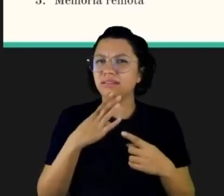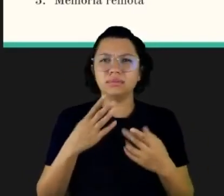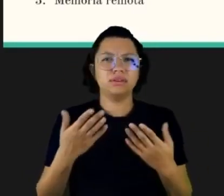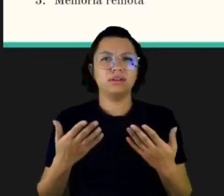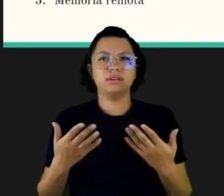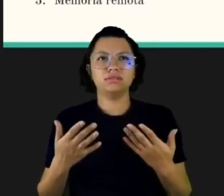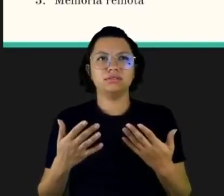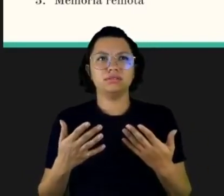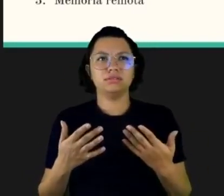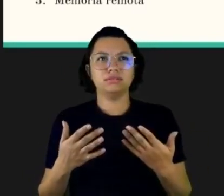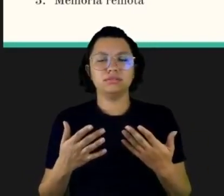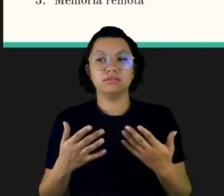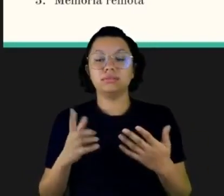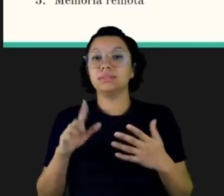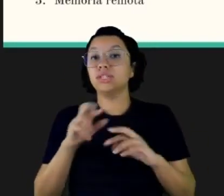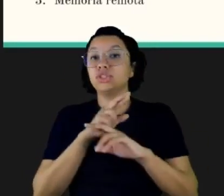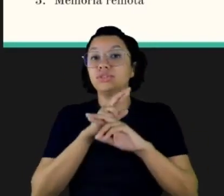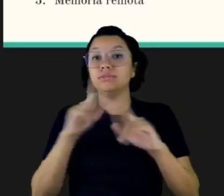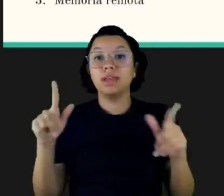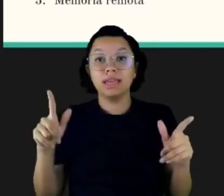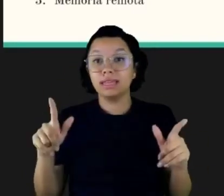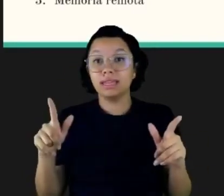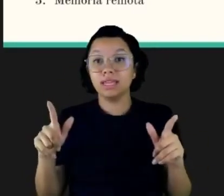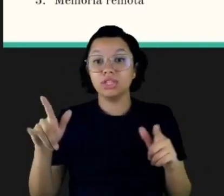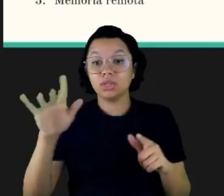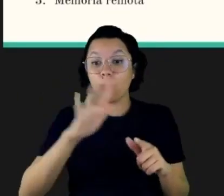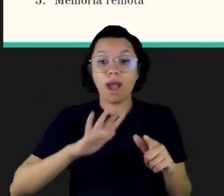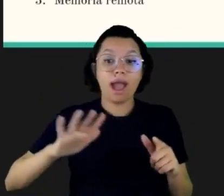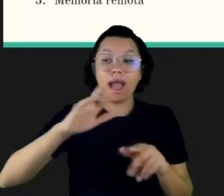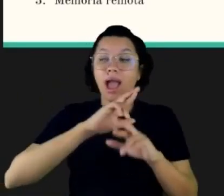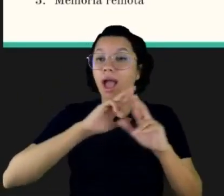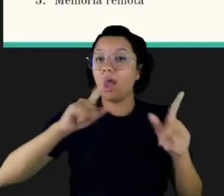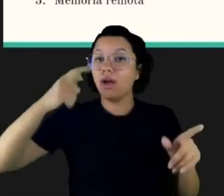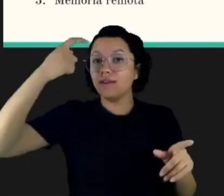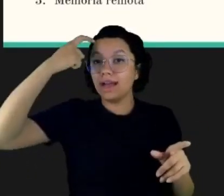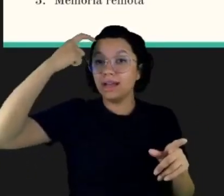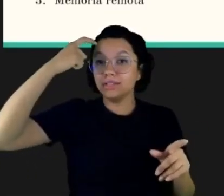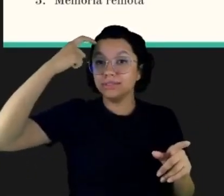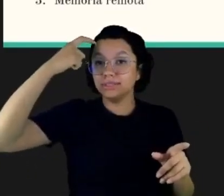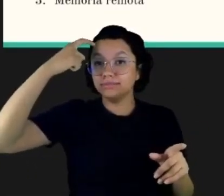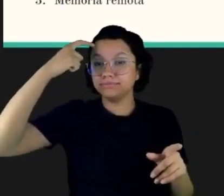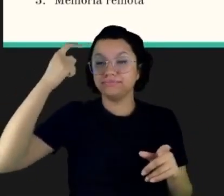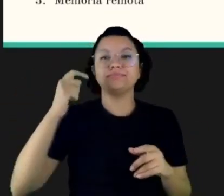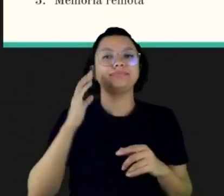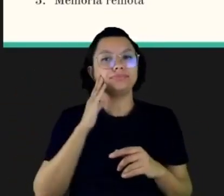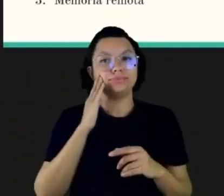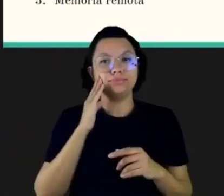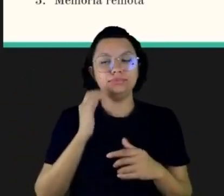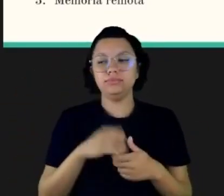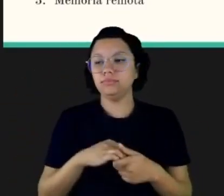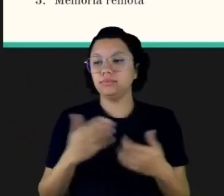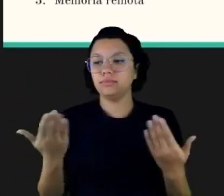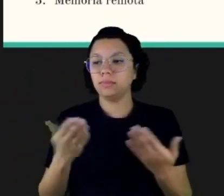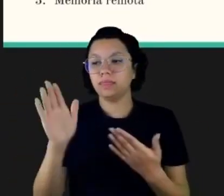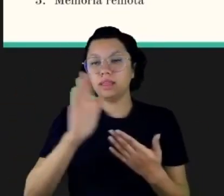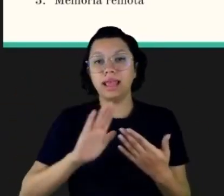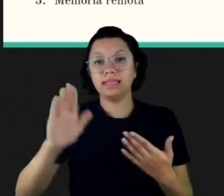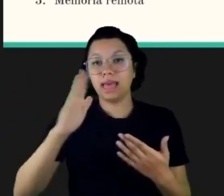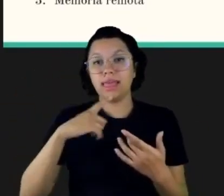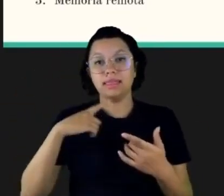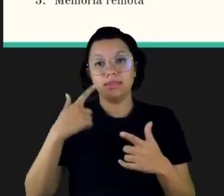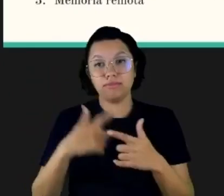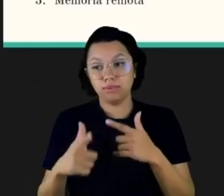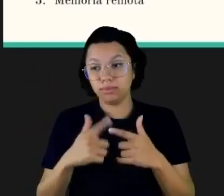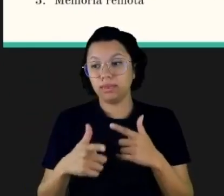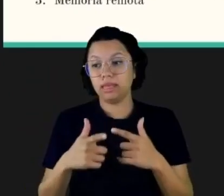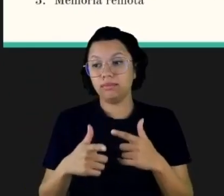memórias diferentes, são áreas diferentes aqui dentro do hipocampo. Essa área foi acometida e essa